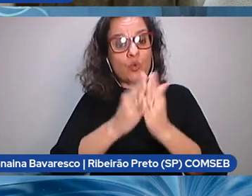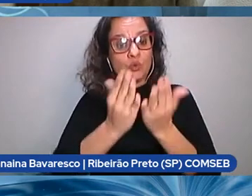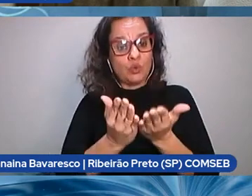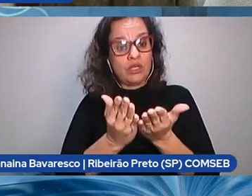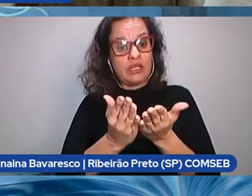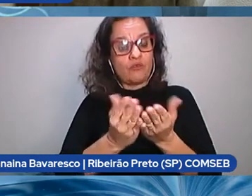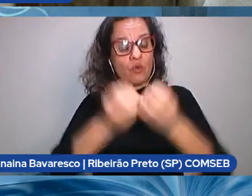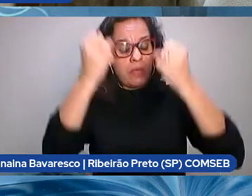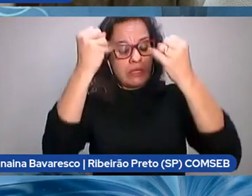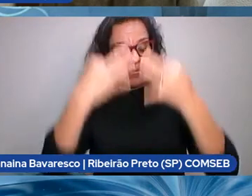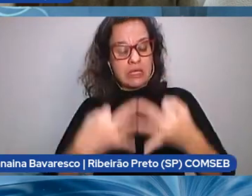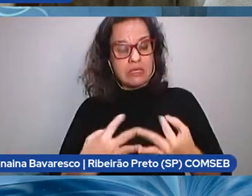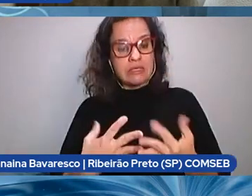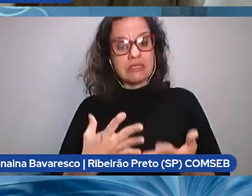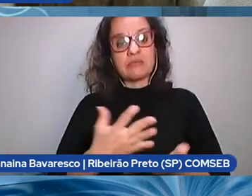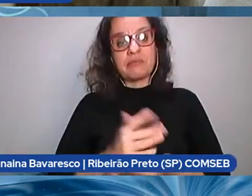narrar